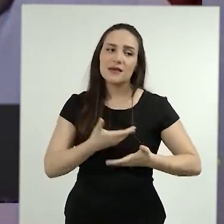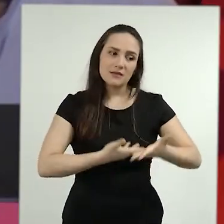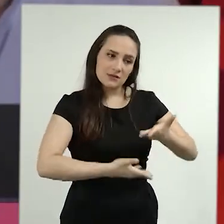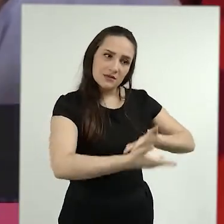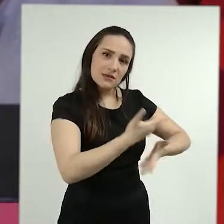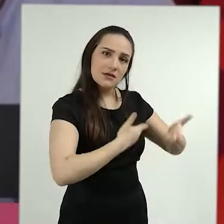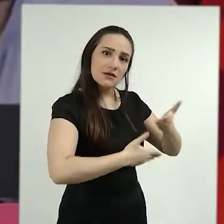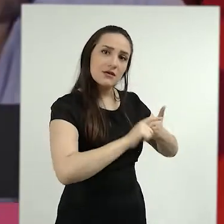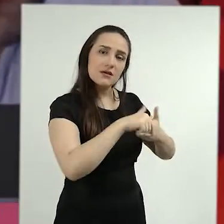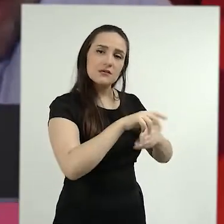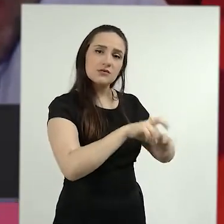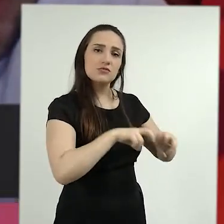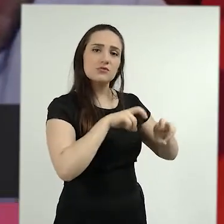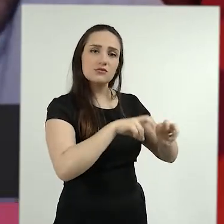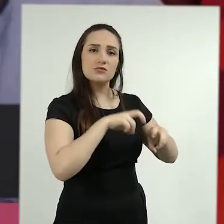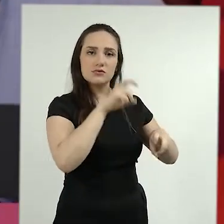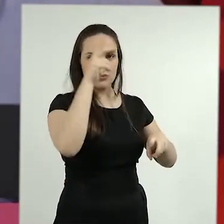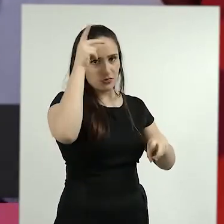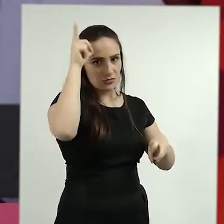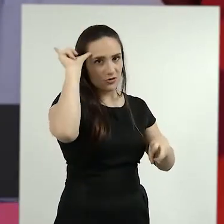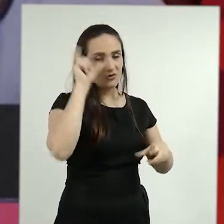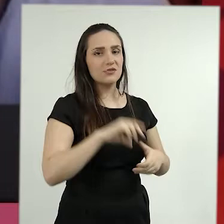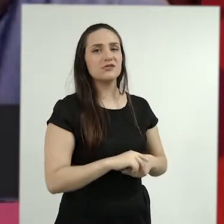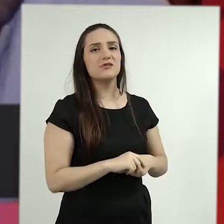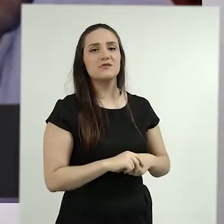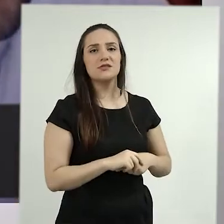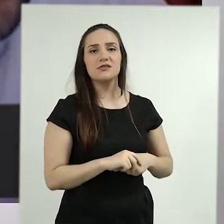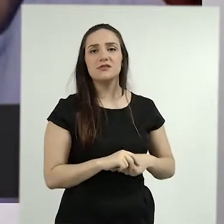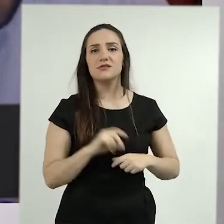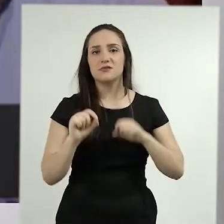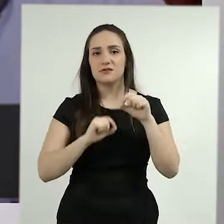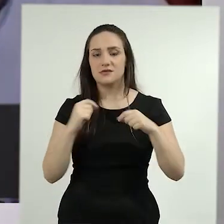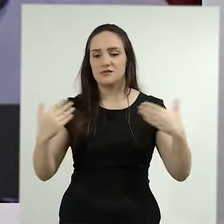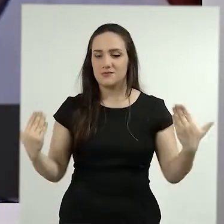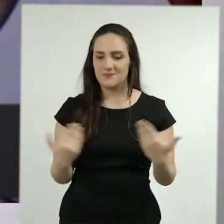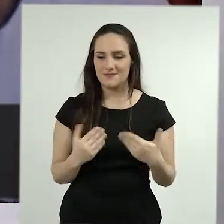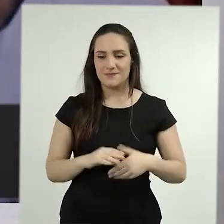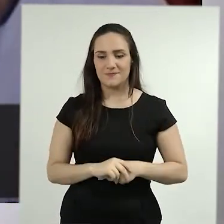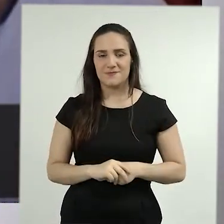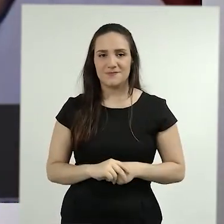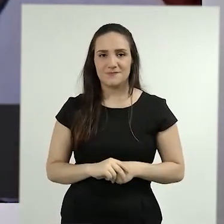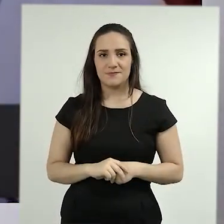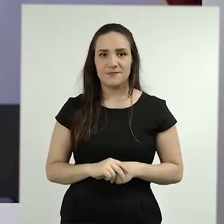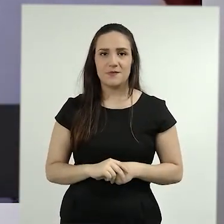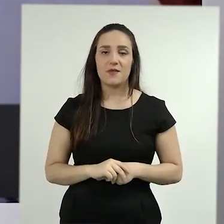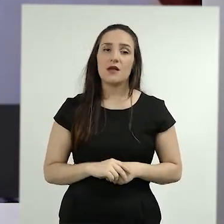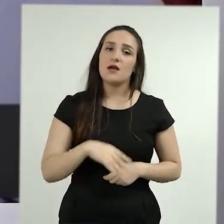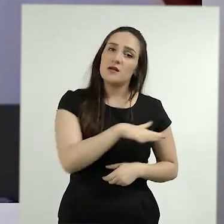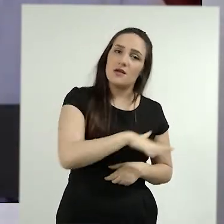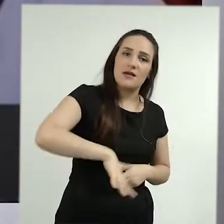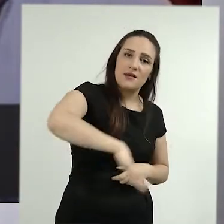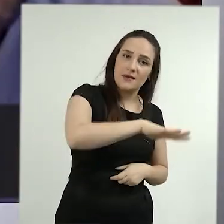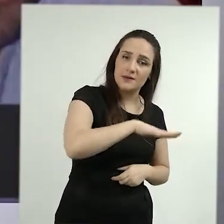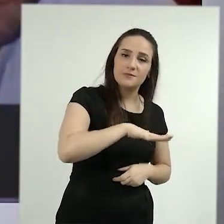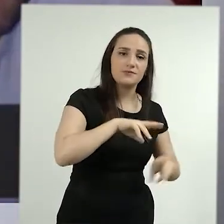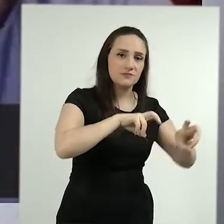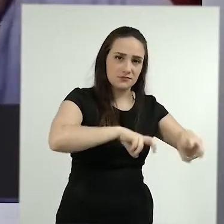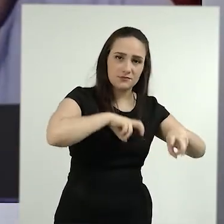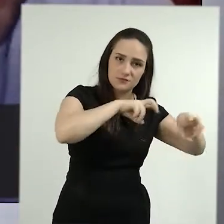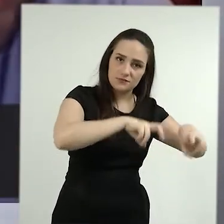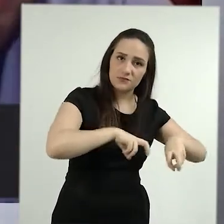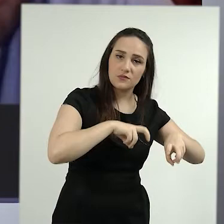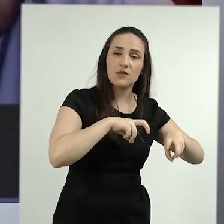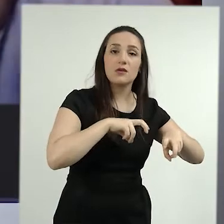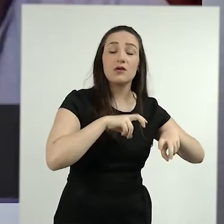nenhum, porque as propriedades são privadas. Pessoas não querem, muitas vezes, você na casa delas, né, no quintal delas, por mais que